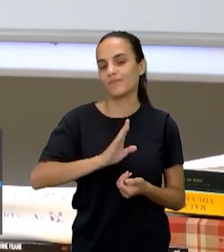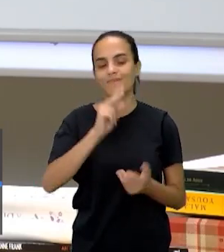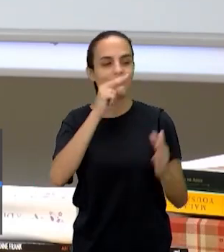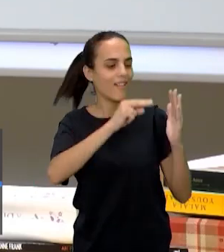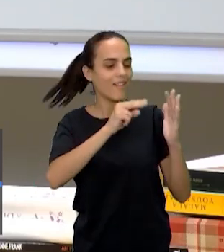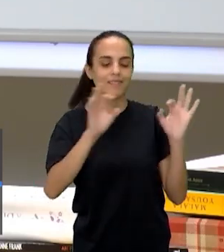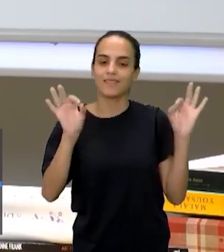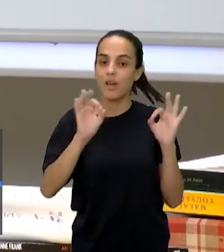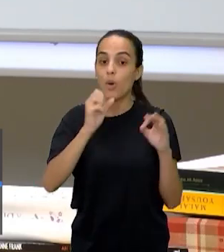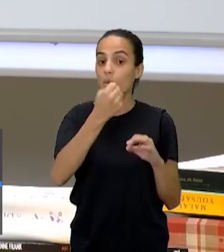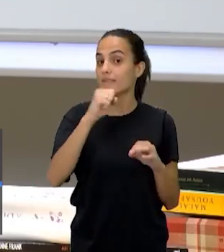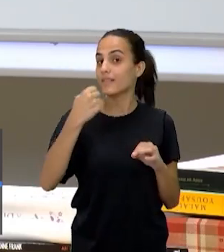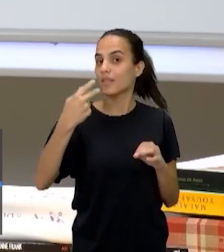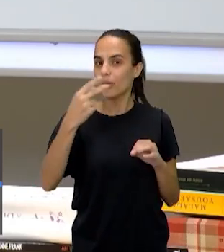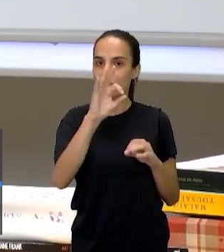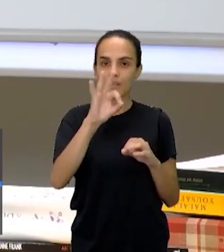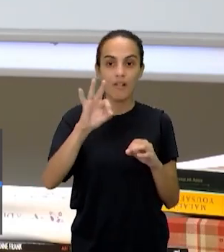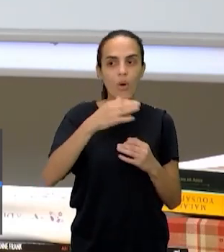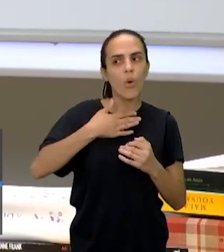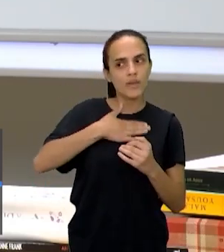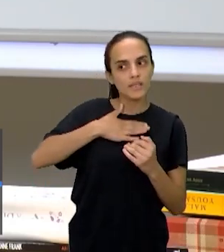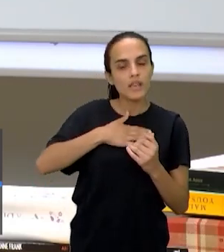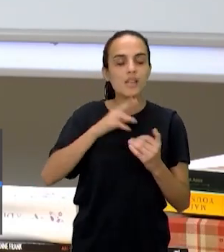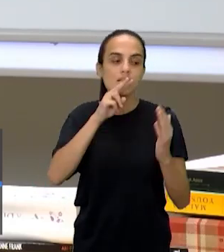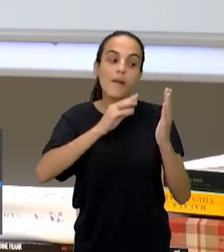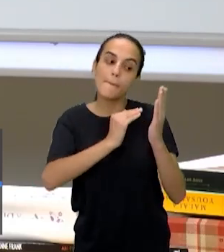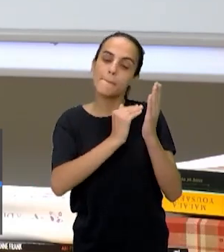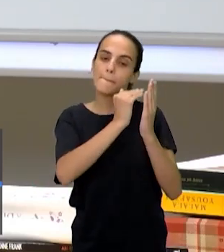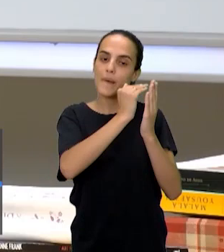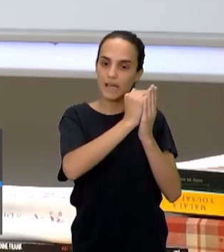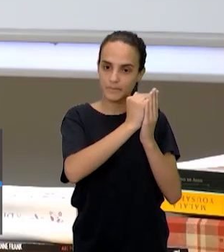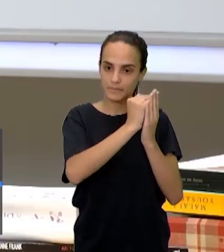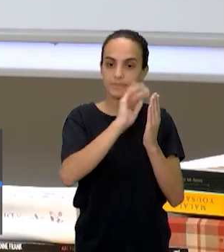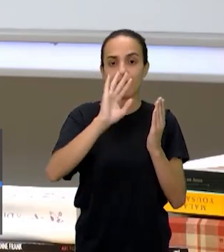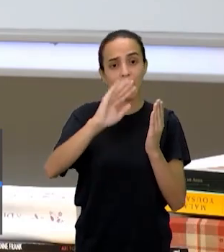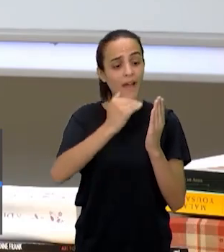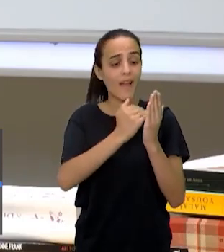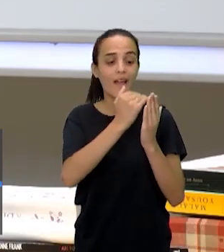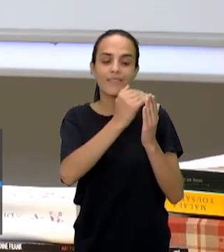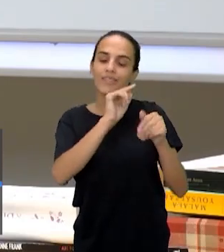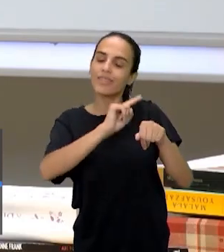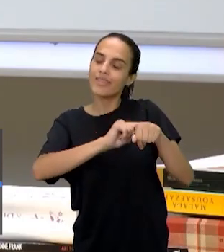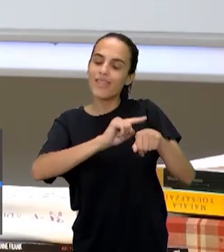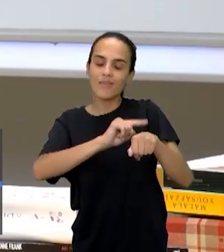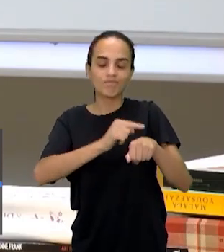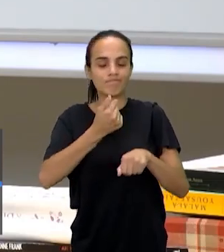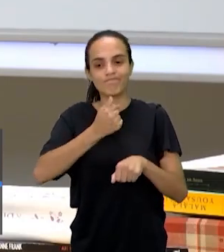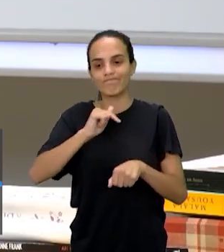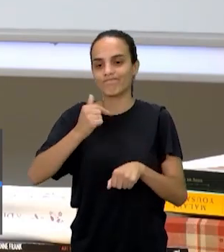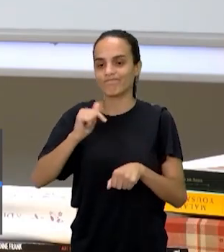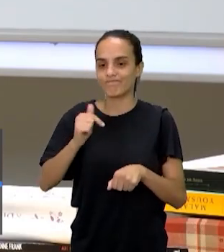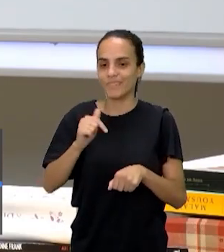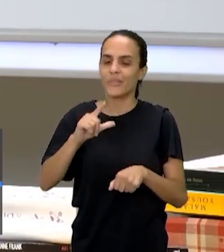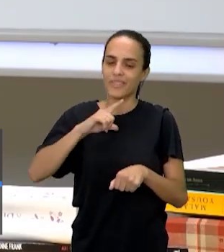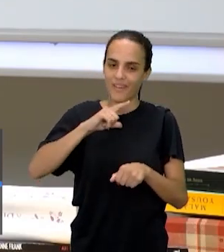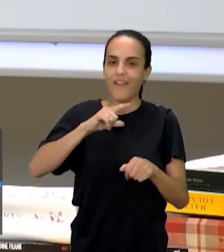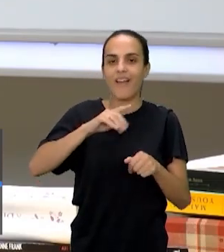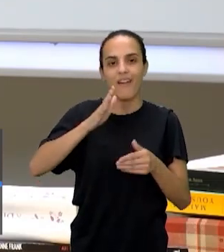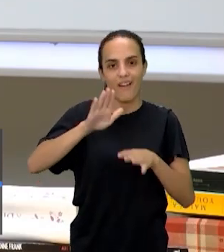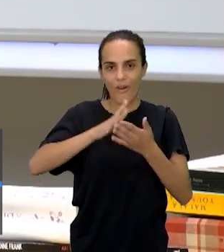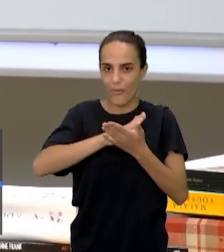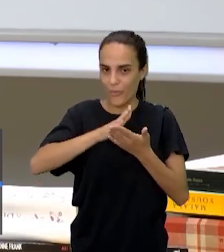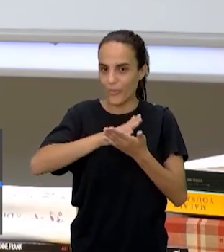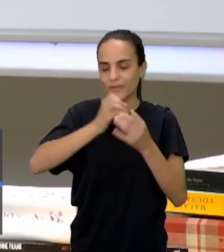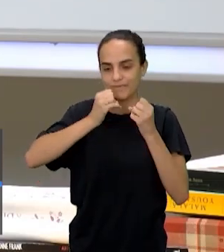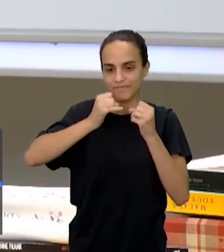lê, 82% gostaria de ter lido mais, mas não tem tempo, enfim, algumas das justificativas. E